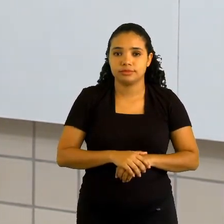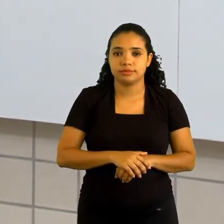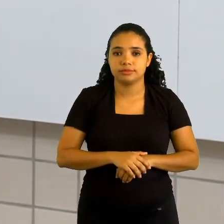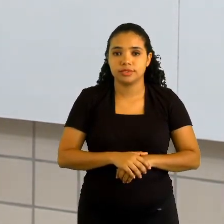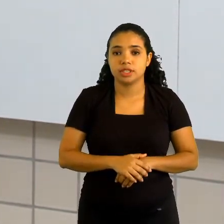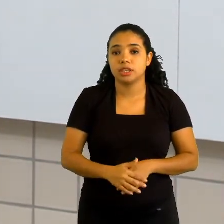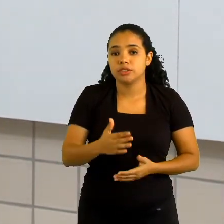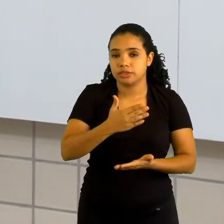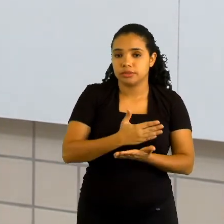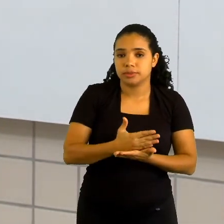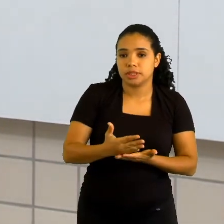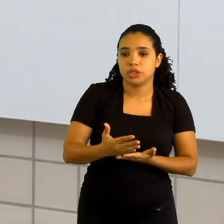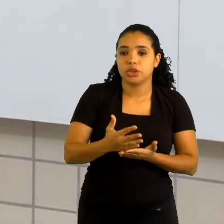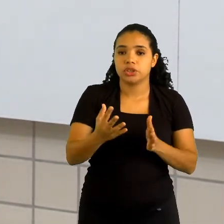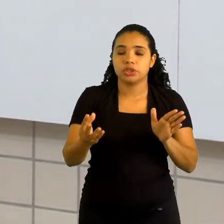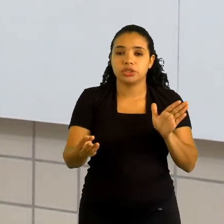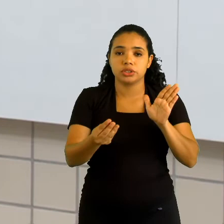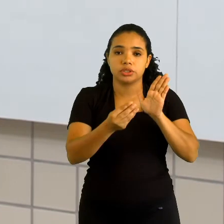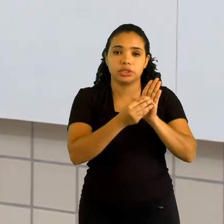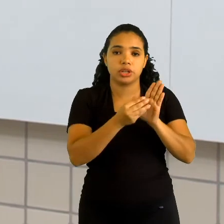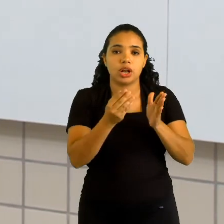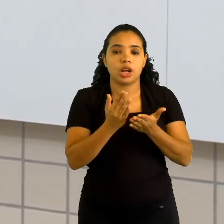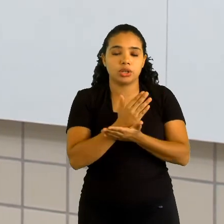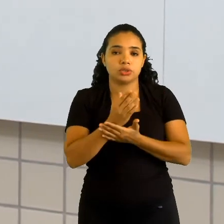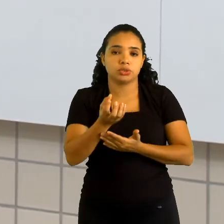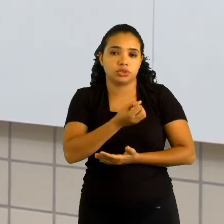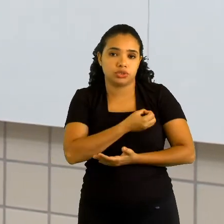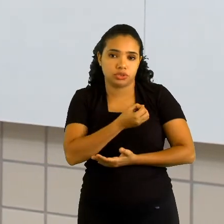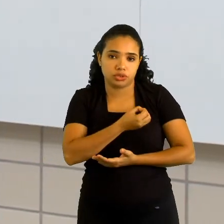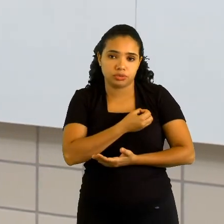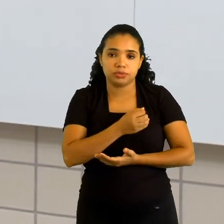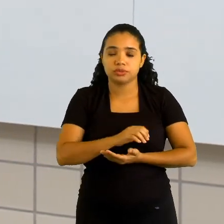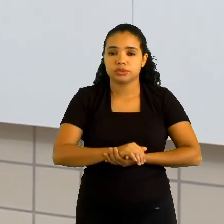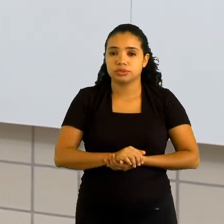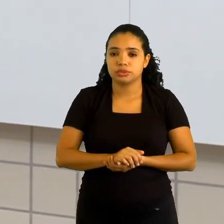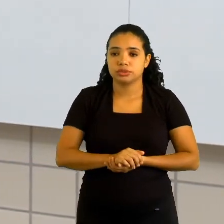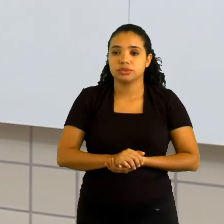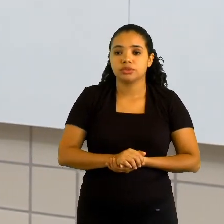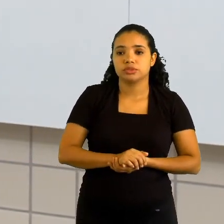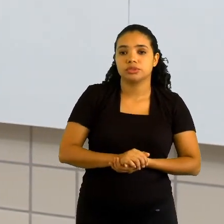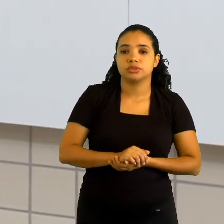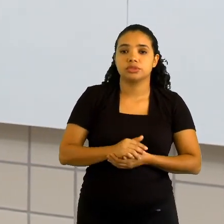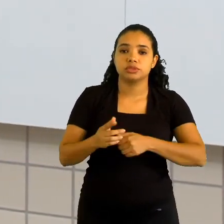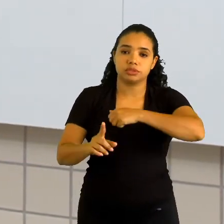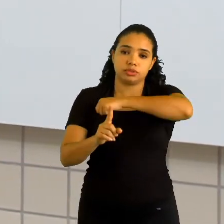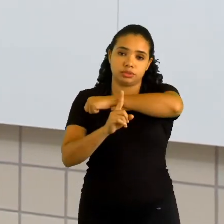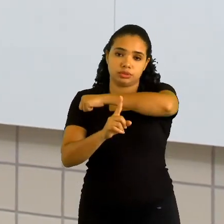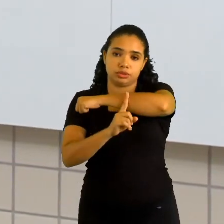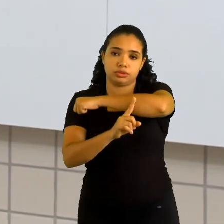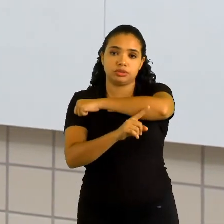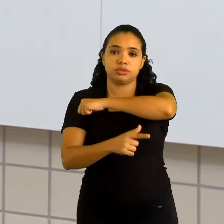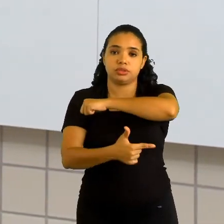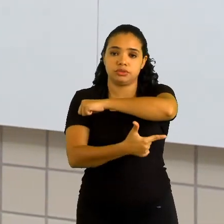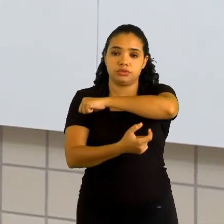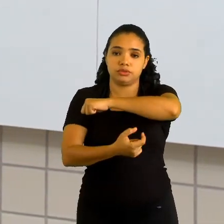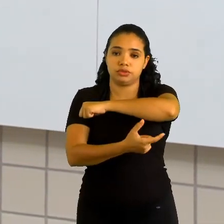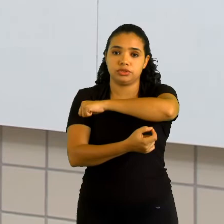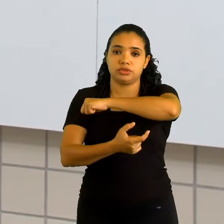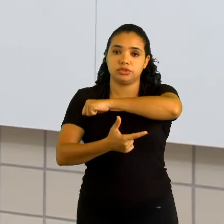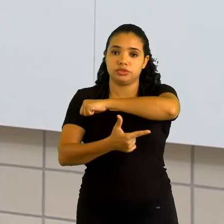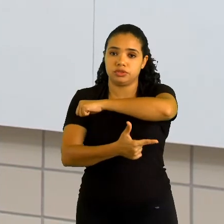Vamos lá. Vou botar alguns números aqui na minha reta numérica. 20, 21,